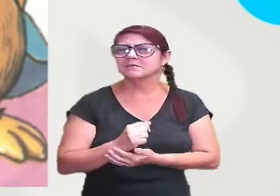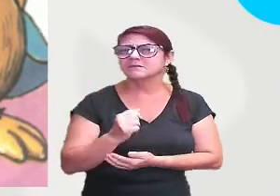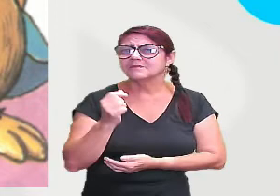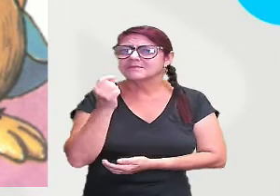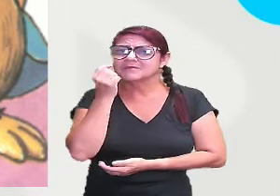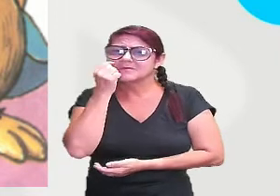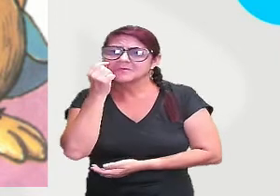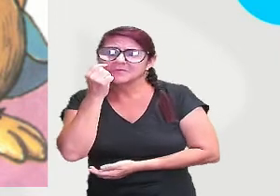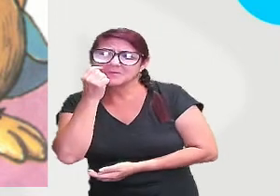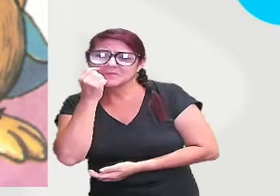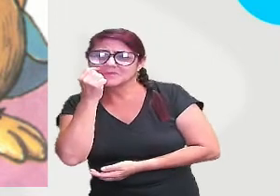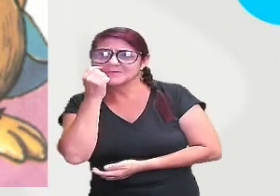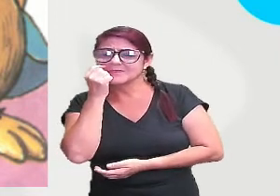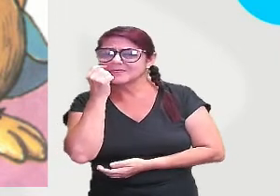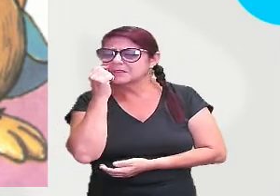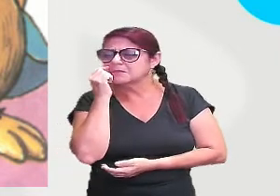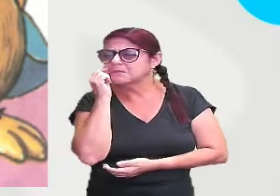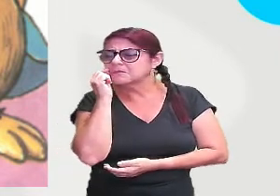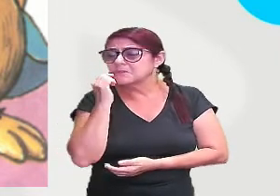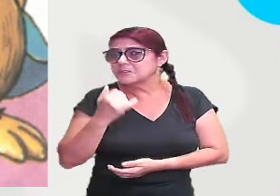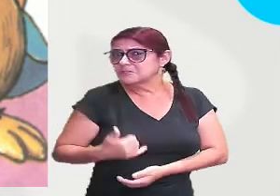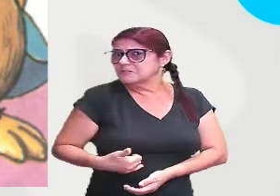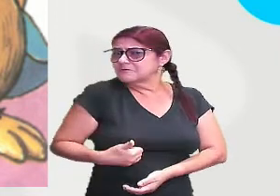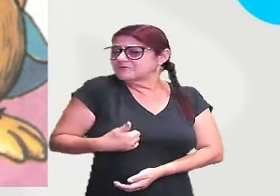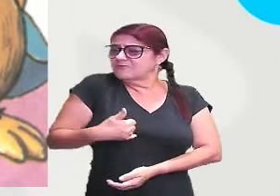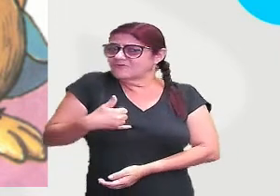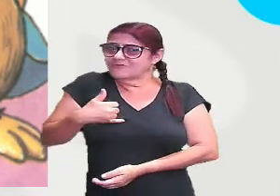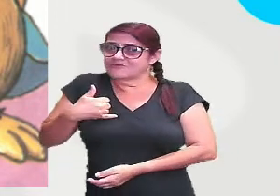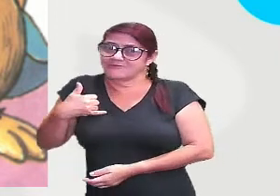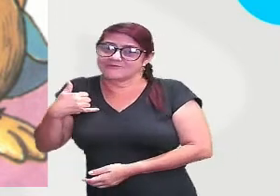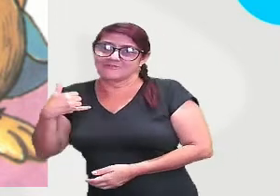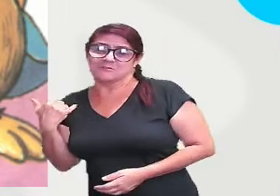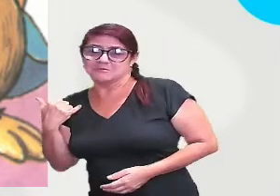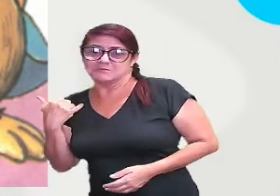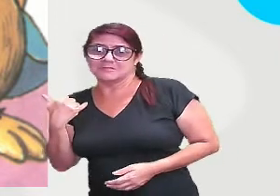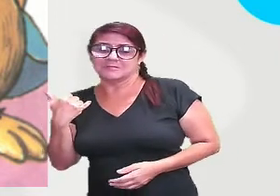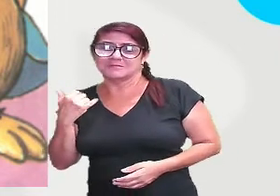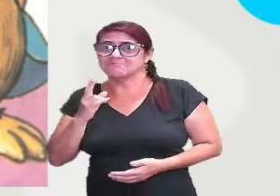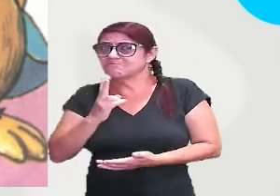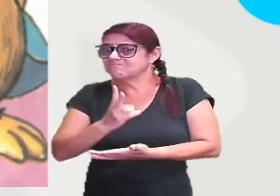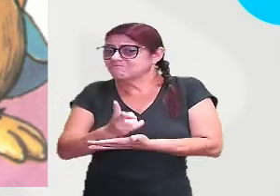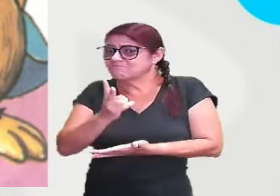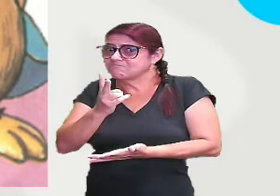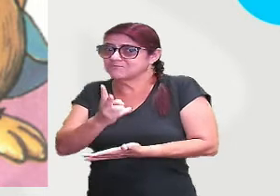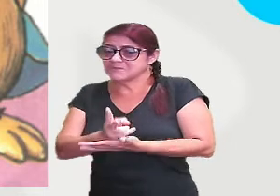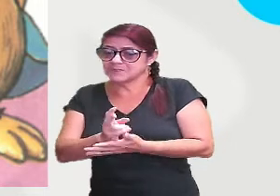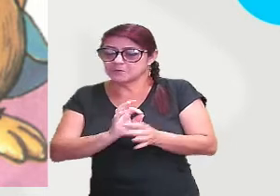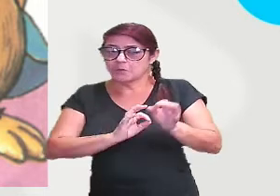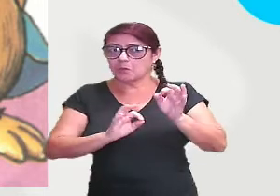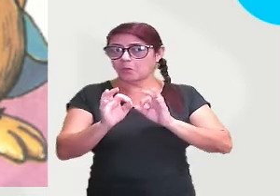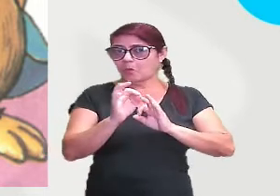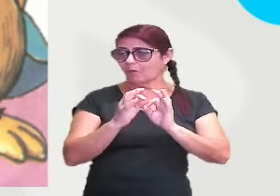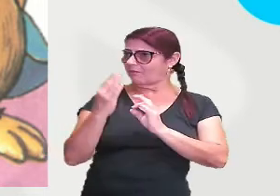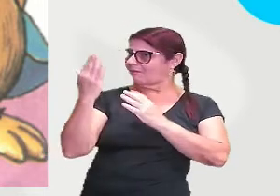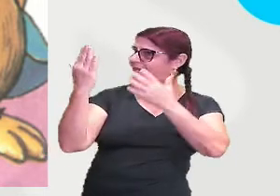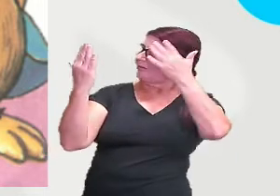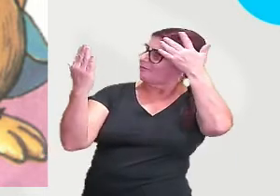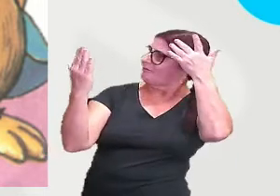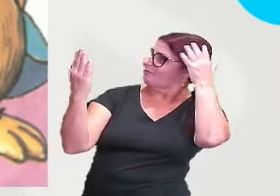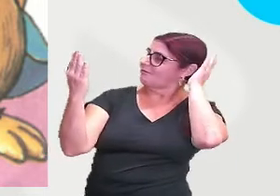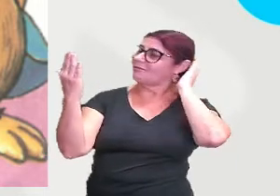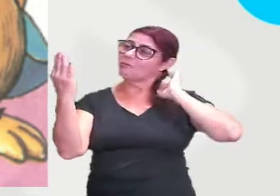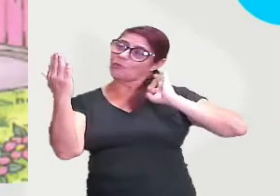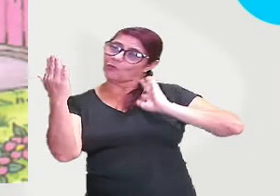Chiquita era uma ratinha muito vaidosa. Ela vivia sempre se arrumando em frente ao espelho.